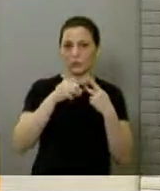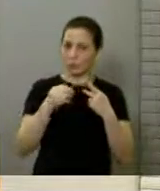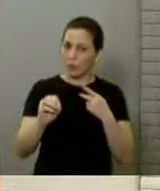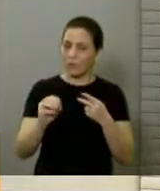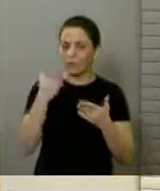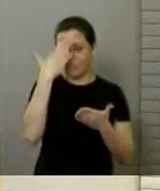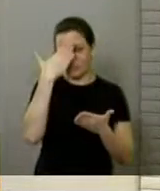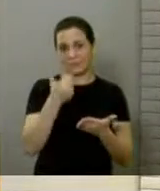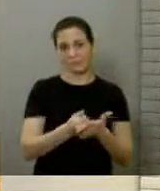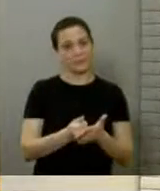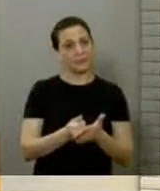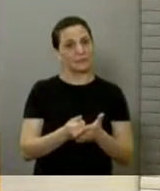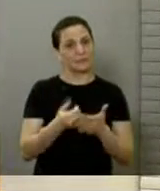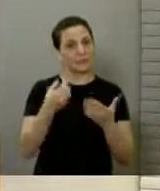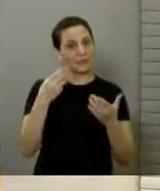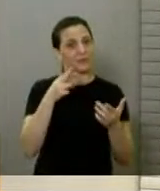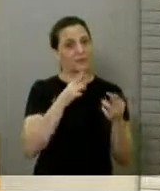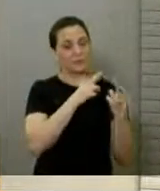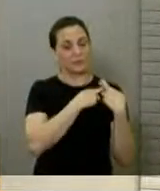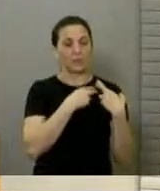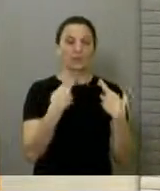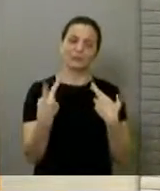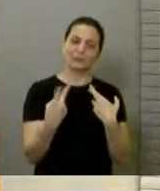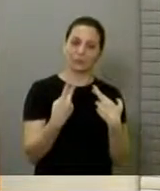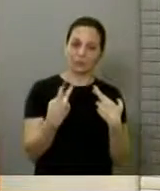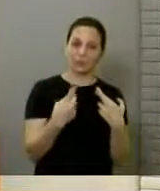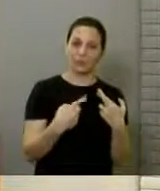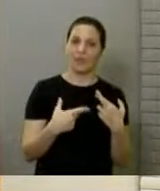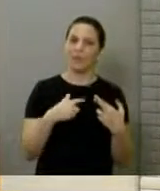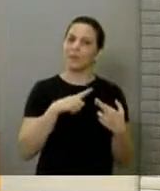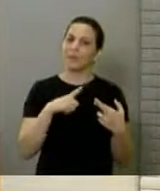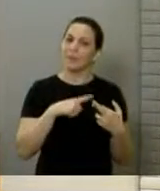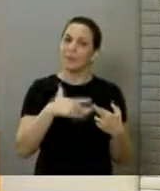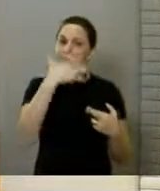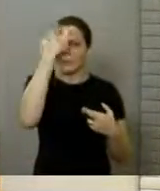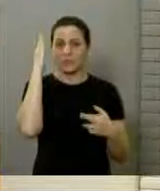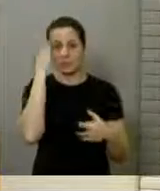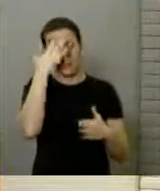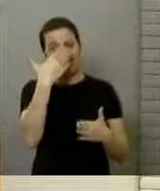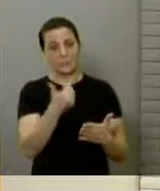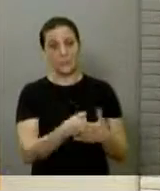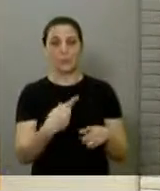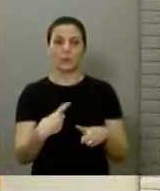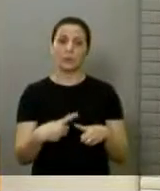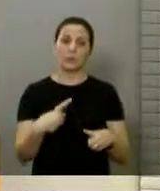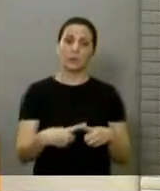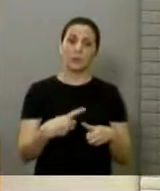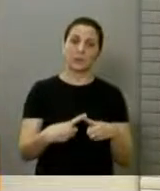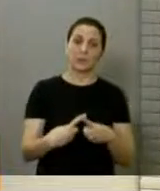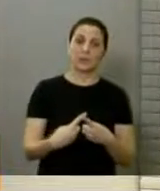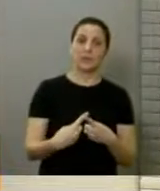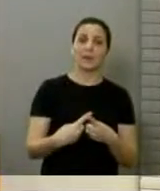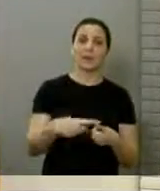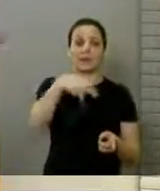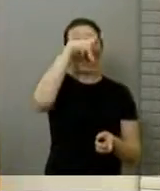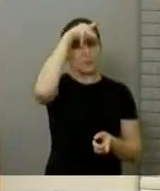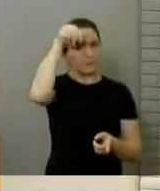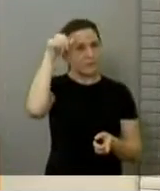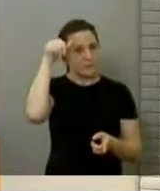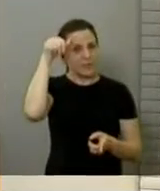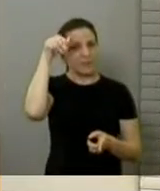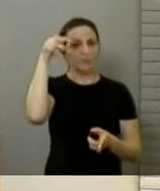certeza. Tá? Eu acho que deve ter gente que tem um pouco mais de credibilidade, tanto que N prefeitos tentaram